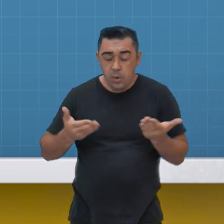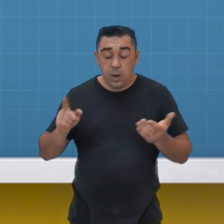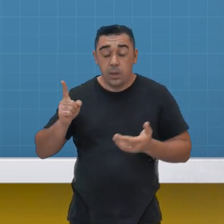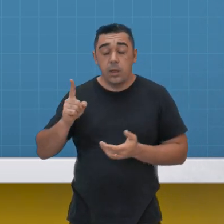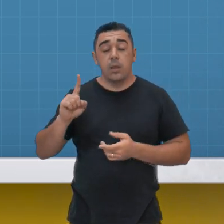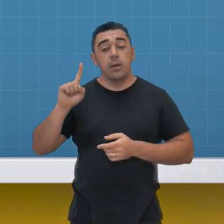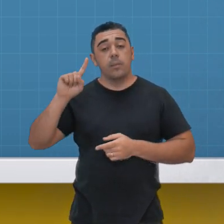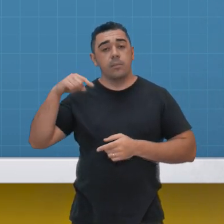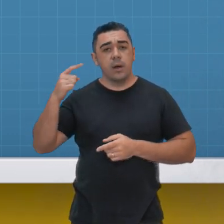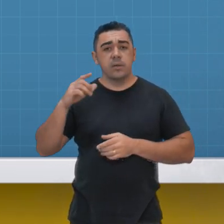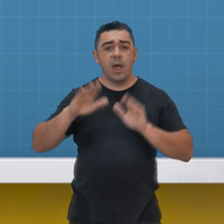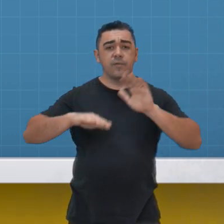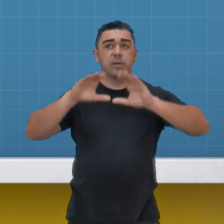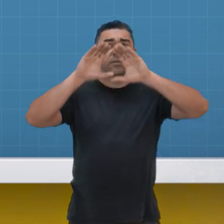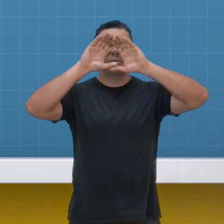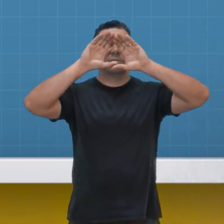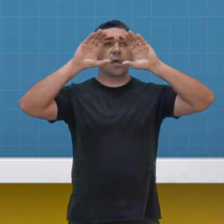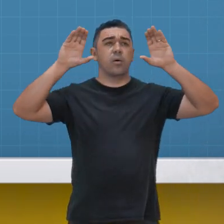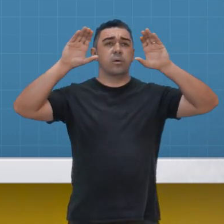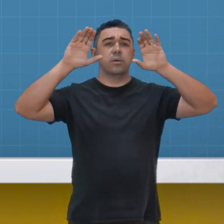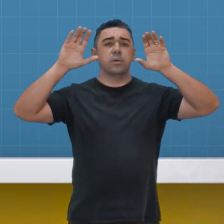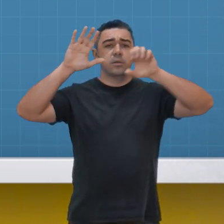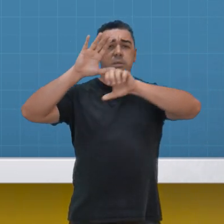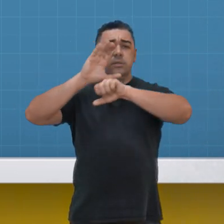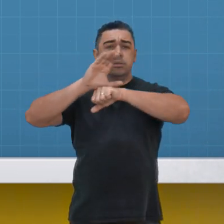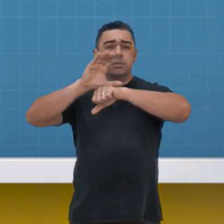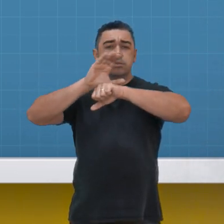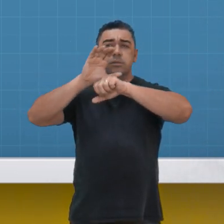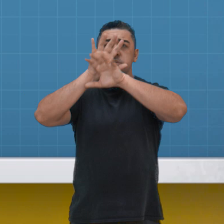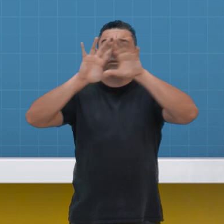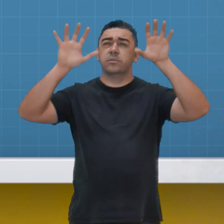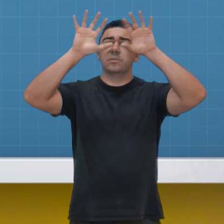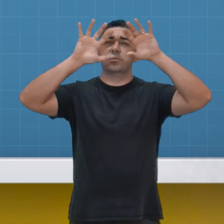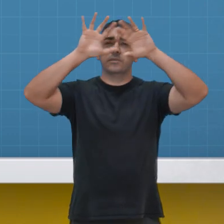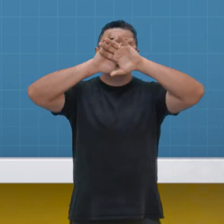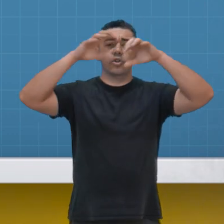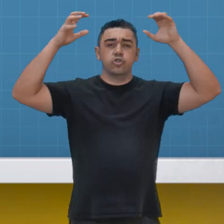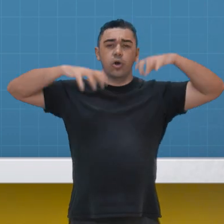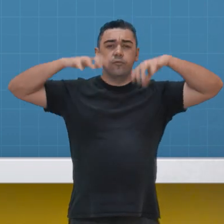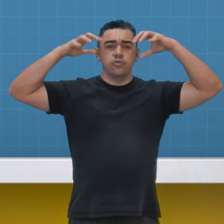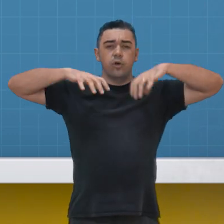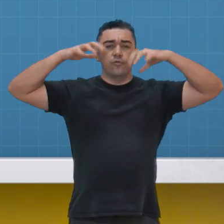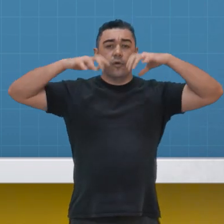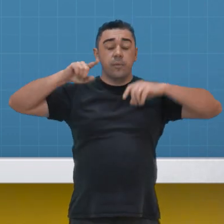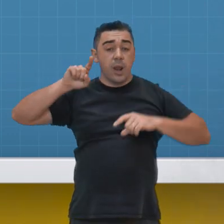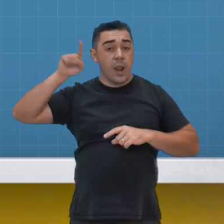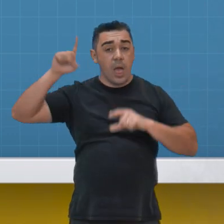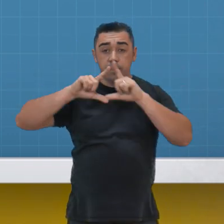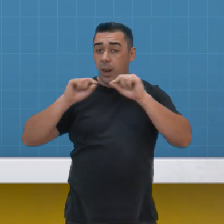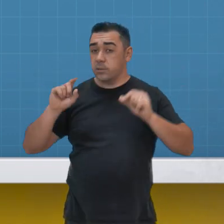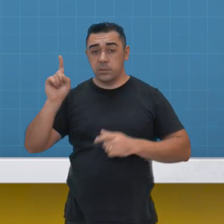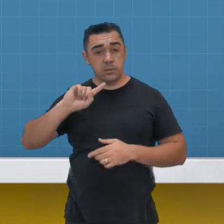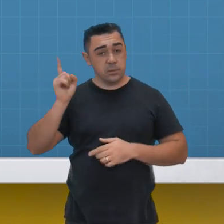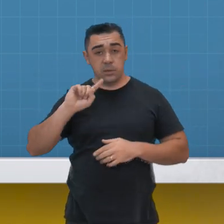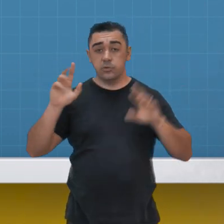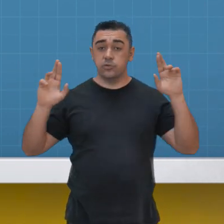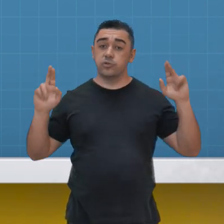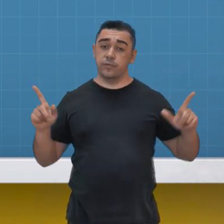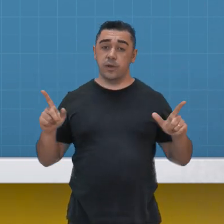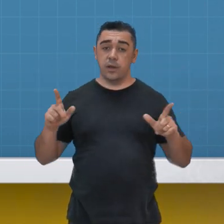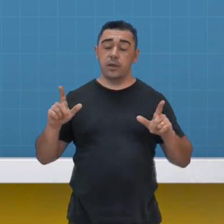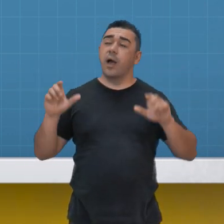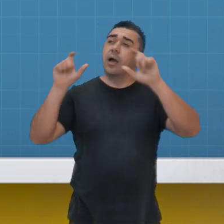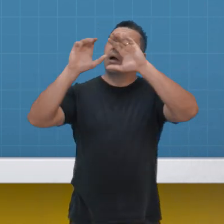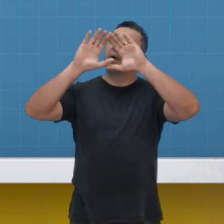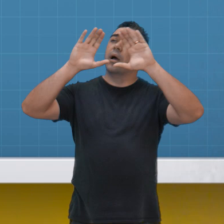história, é um céu cinzento, chove muito aqui, mas lá em Brasília não. E aí o Lúcio